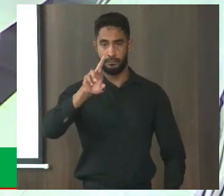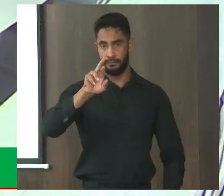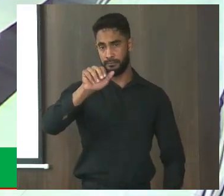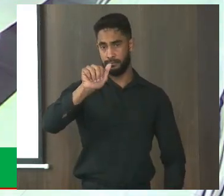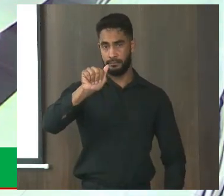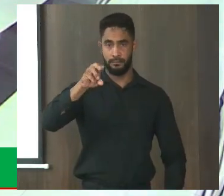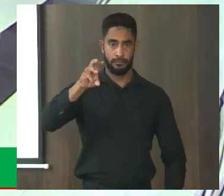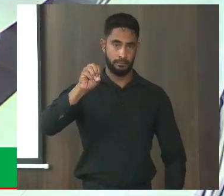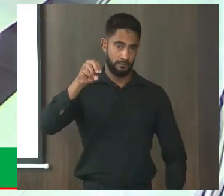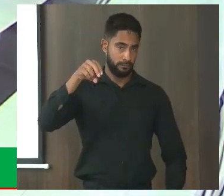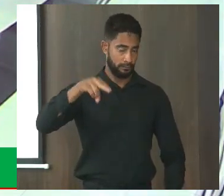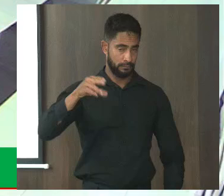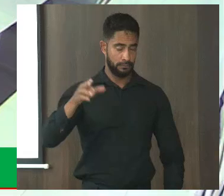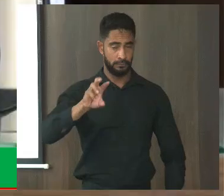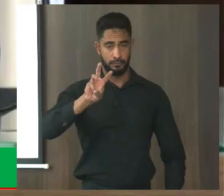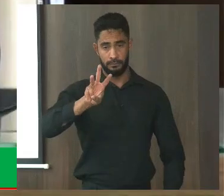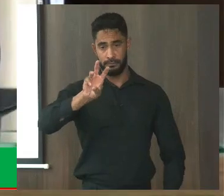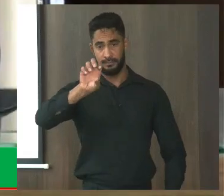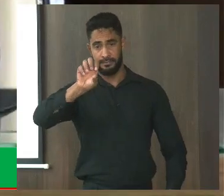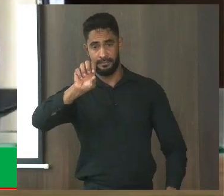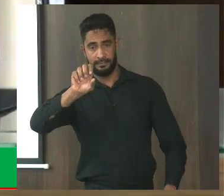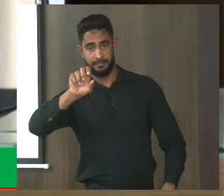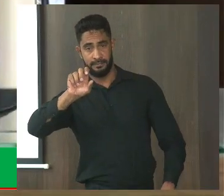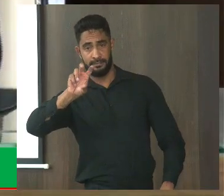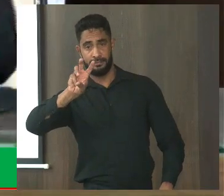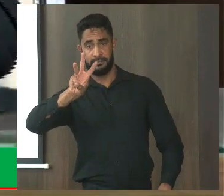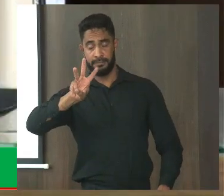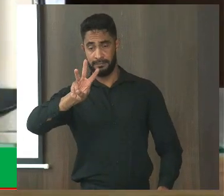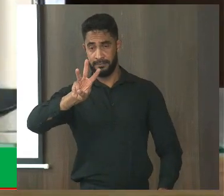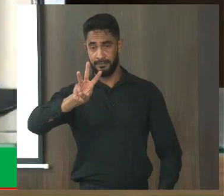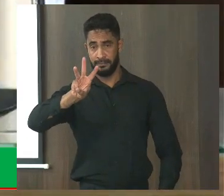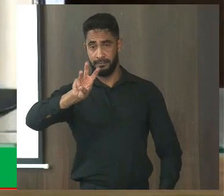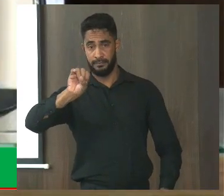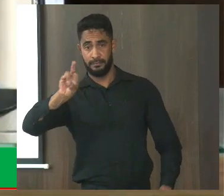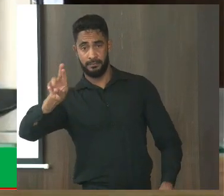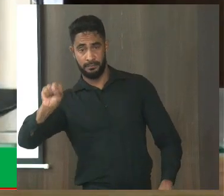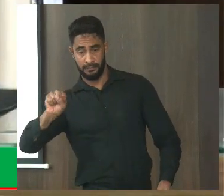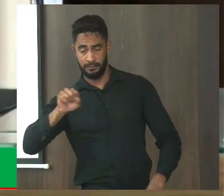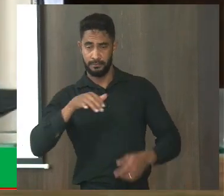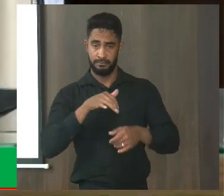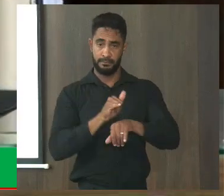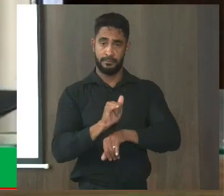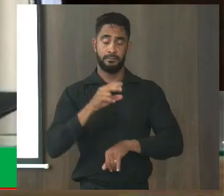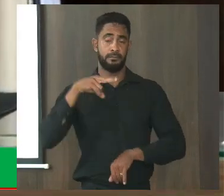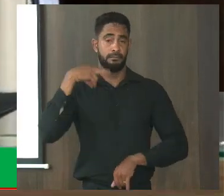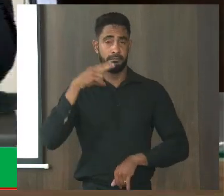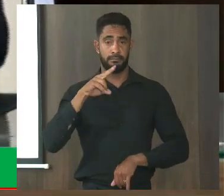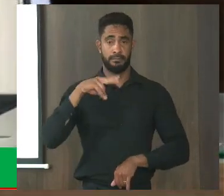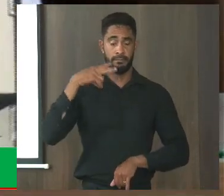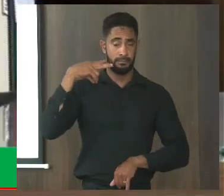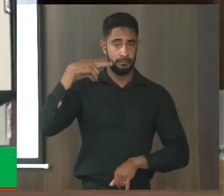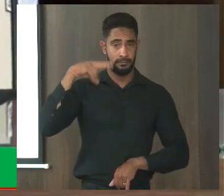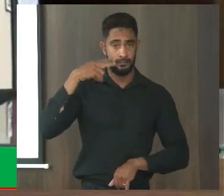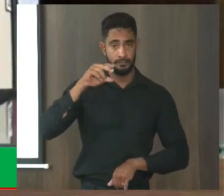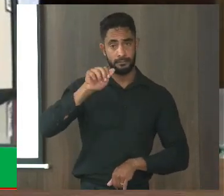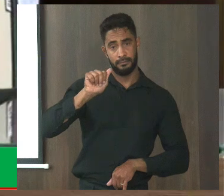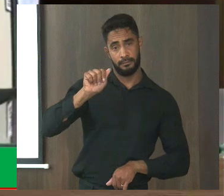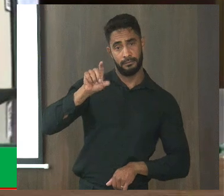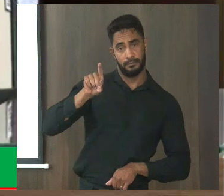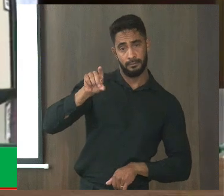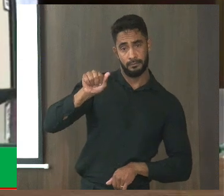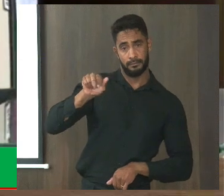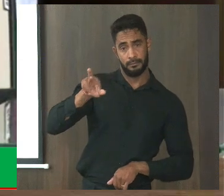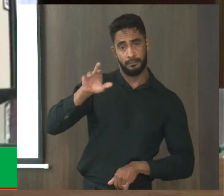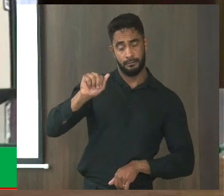Araújo, Valdeir do Santo Silva, Euíris Carlos Lopes. Ausente o vereador Adauri Soares Cordeiro. O senhor presidente, após a